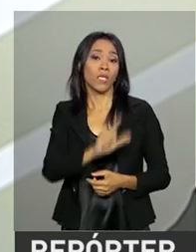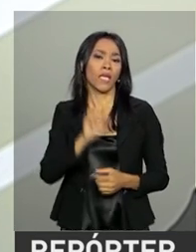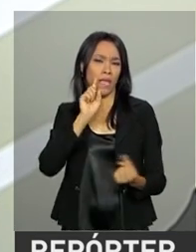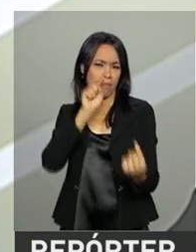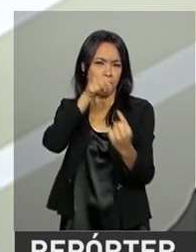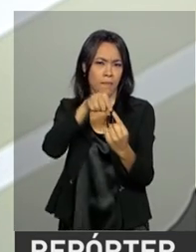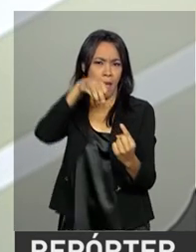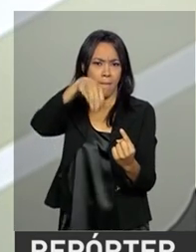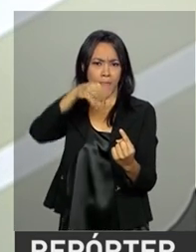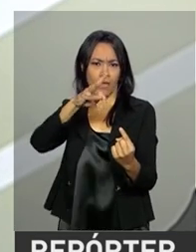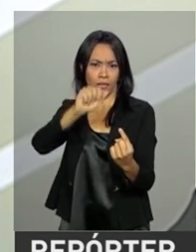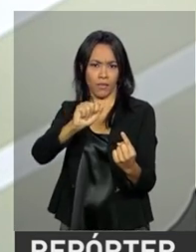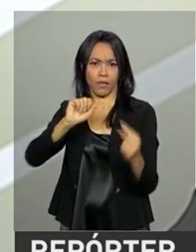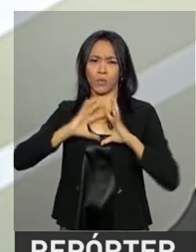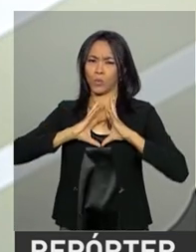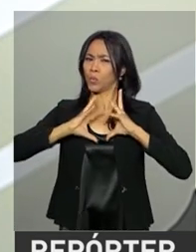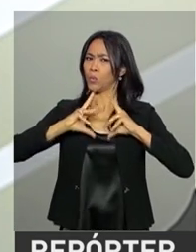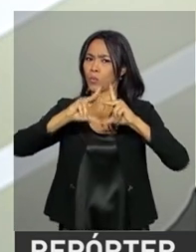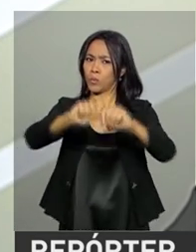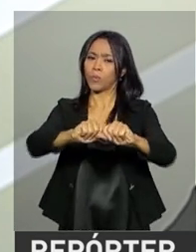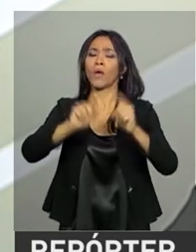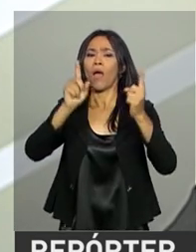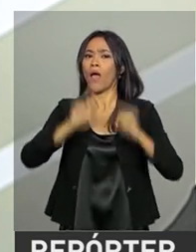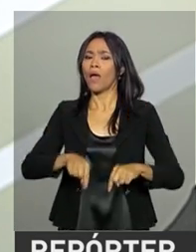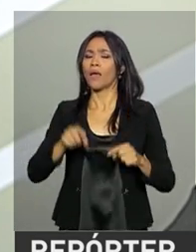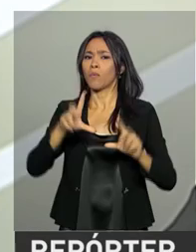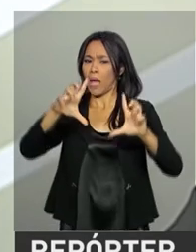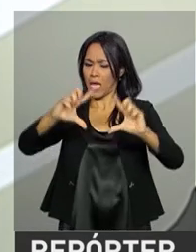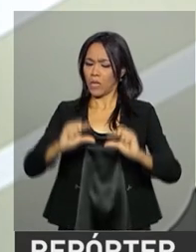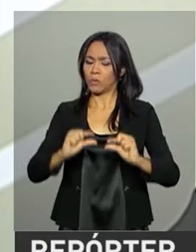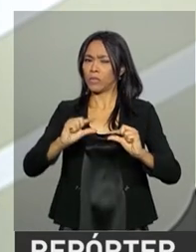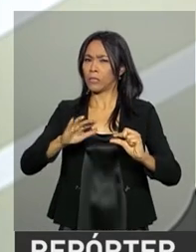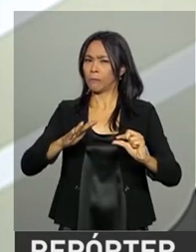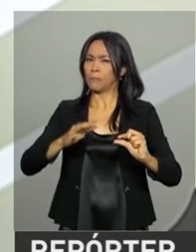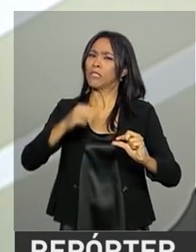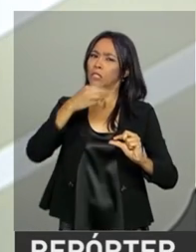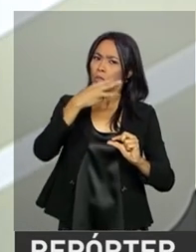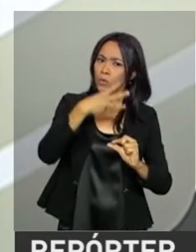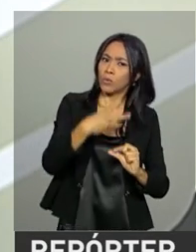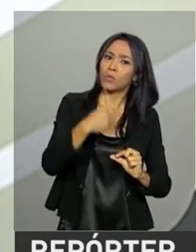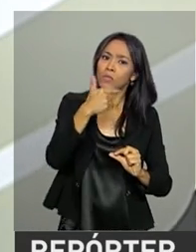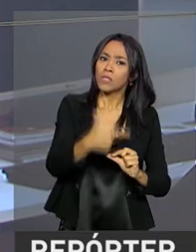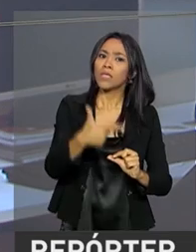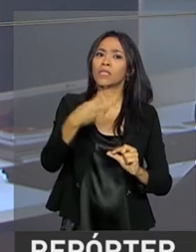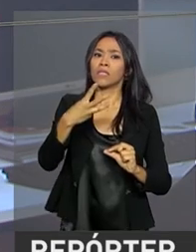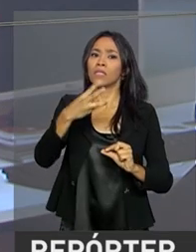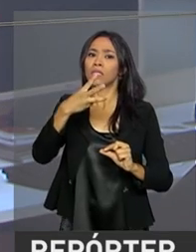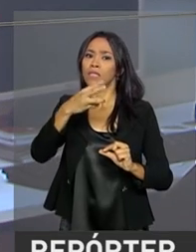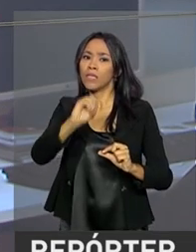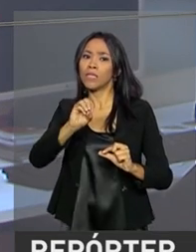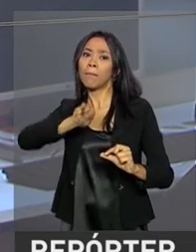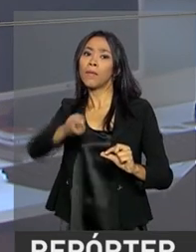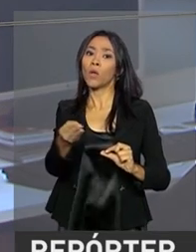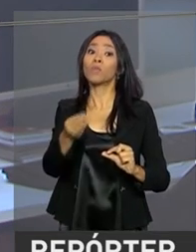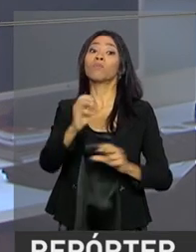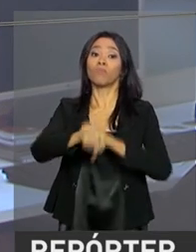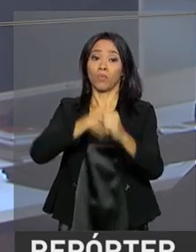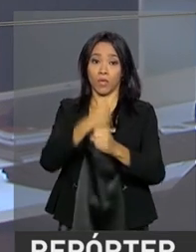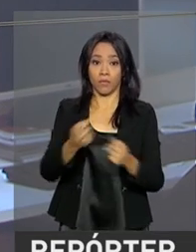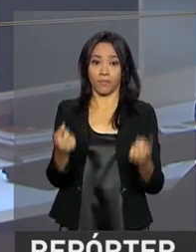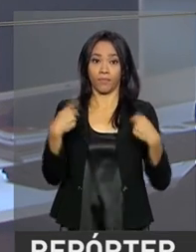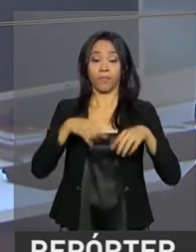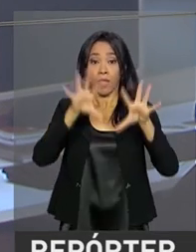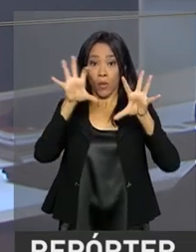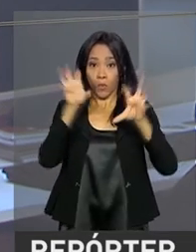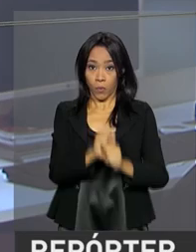total, a previsão é uma redução de 230 milhões por ano. O desligamento das